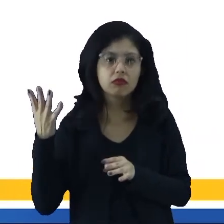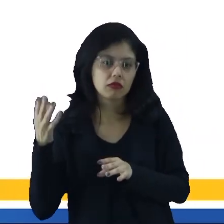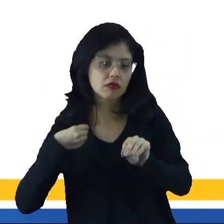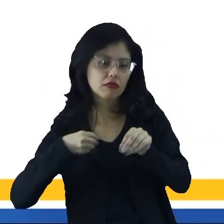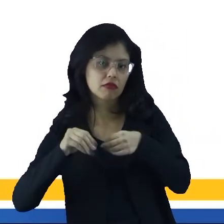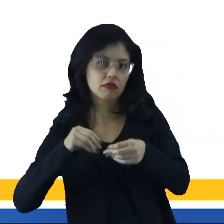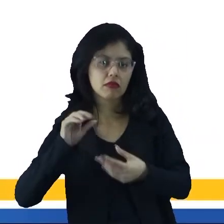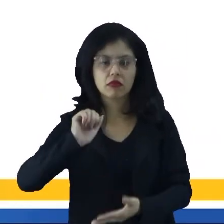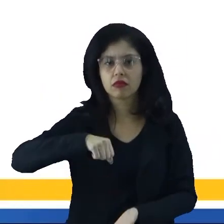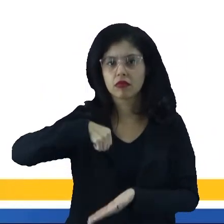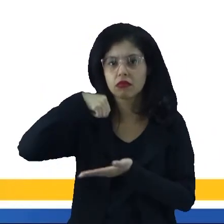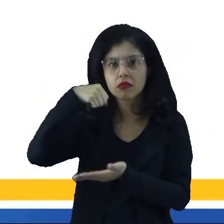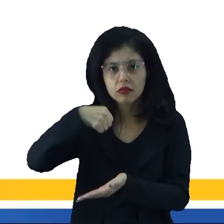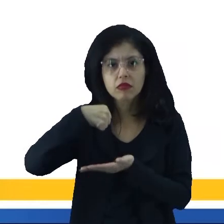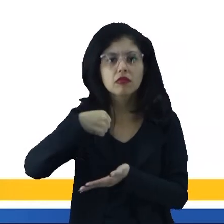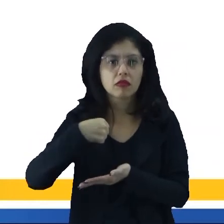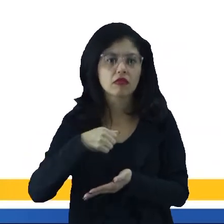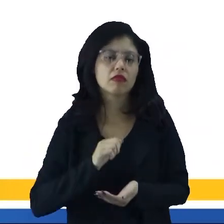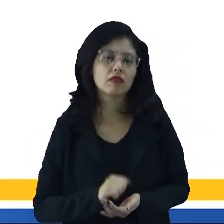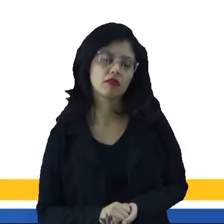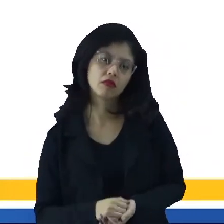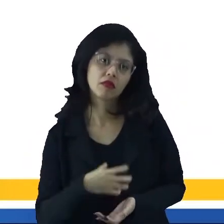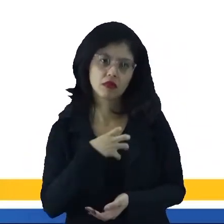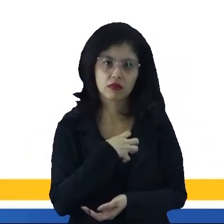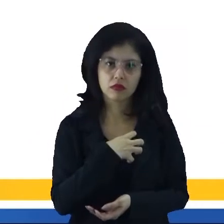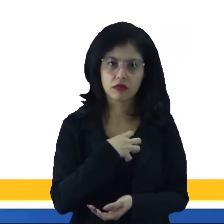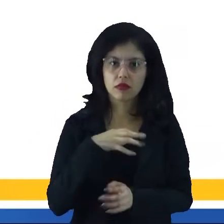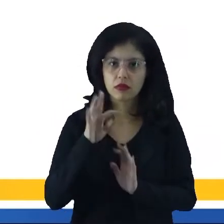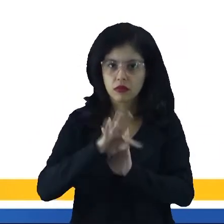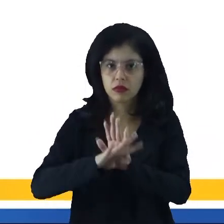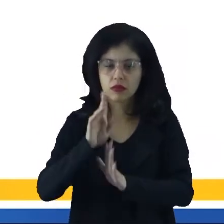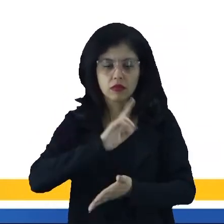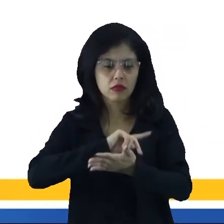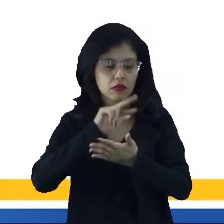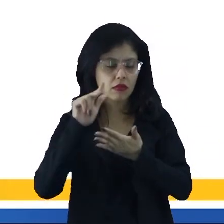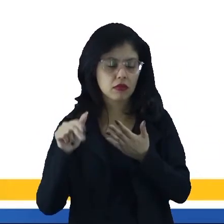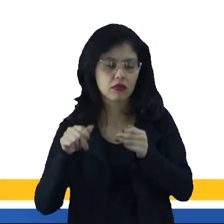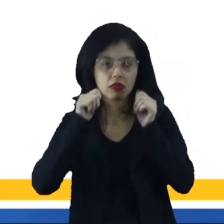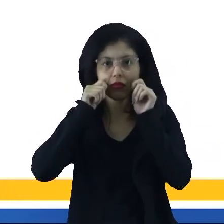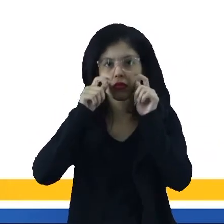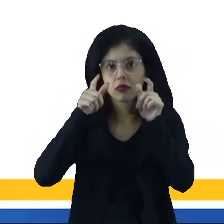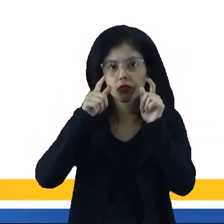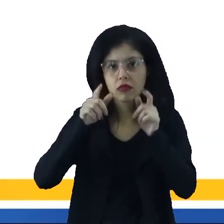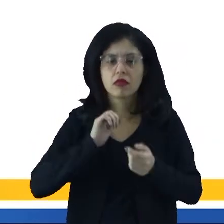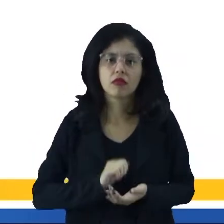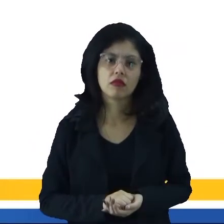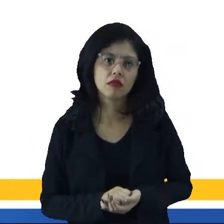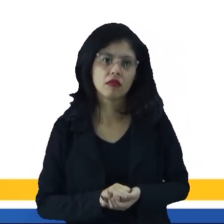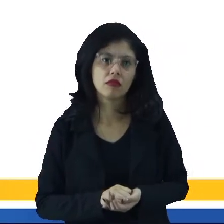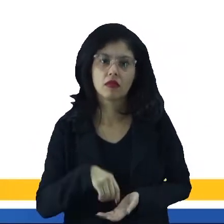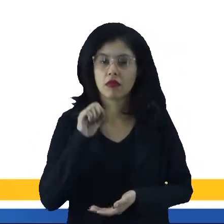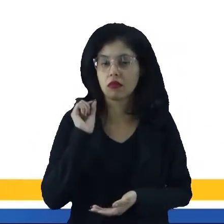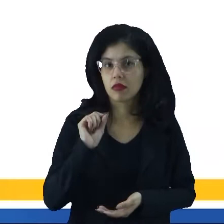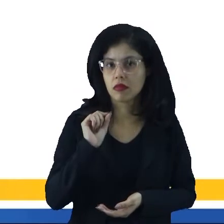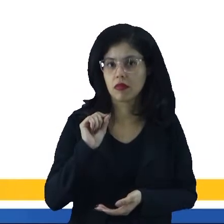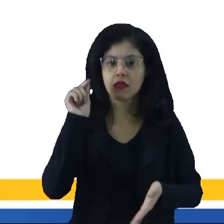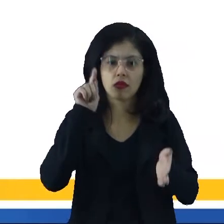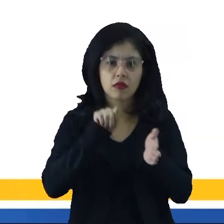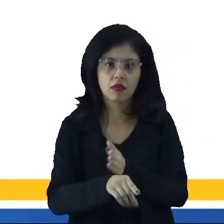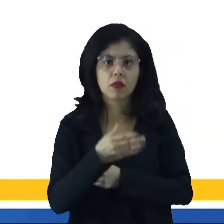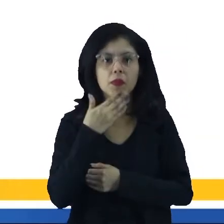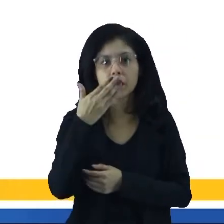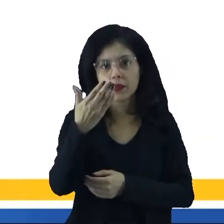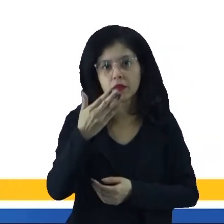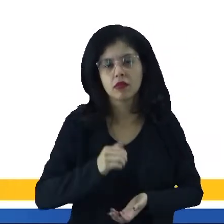poluição, ela dá esse sentido ao texto. Então eu tenho que ler com mais atenção ainda, me atentar ao que a questão aí